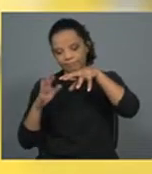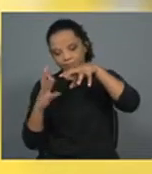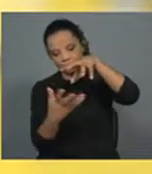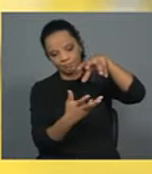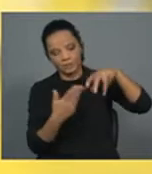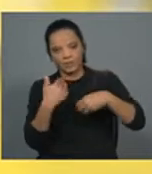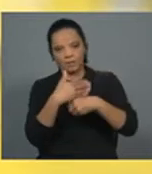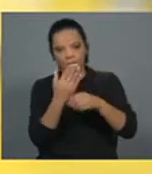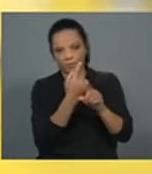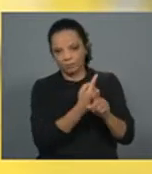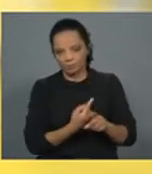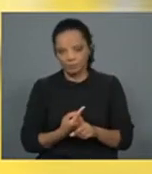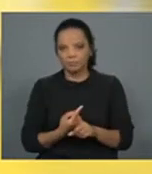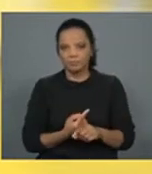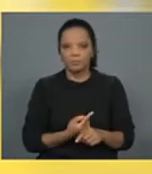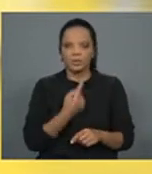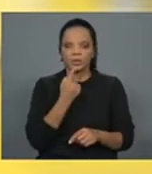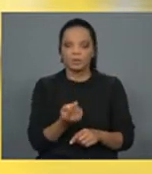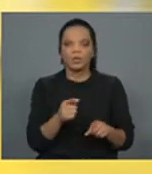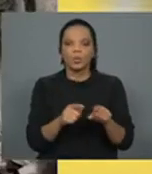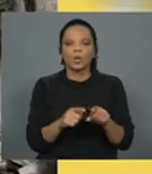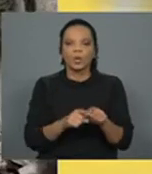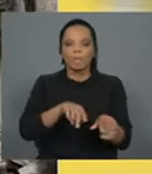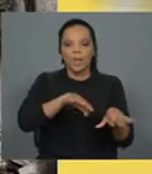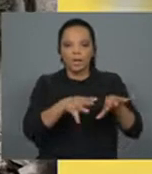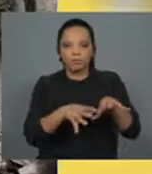em várias unidades, que nós chamamos as placas tectónicas.